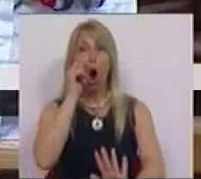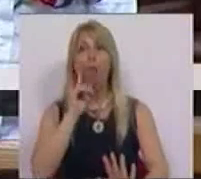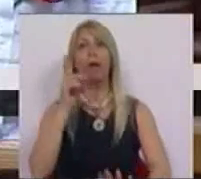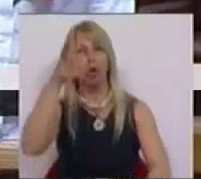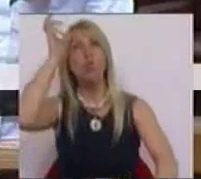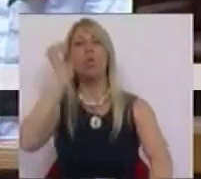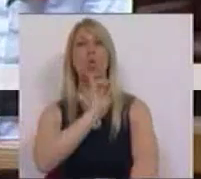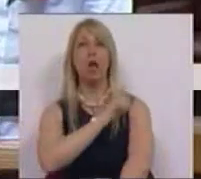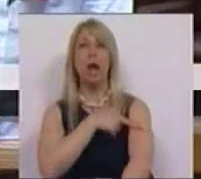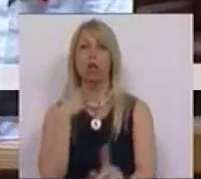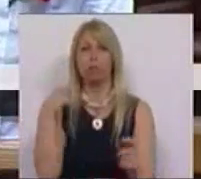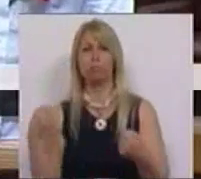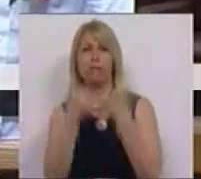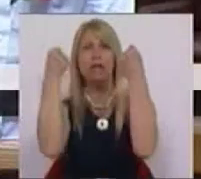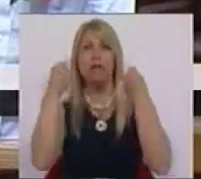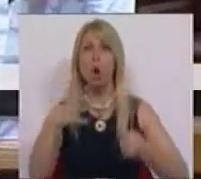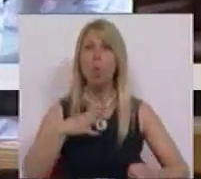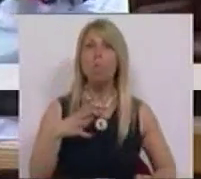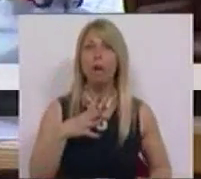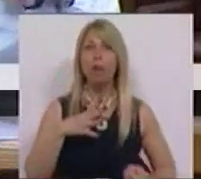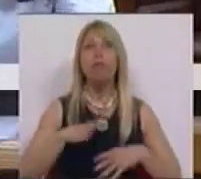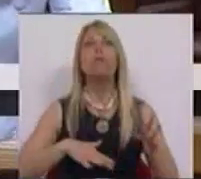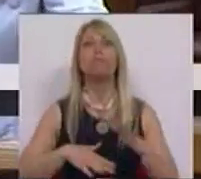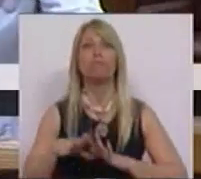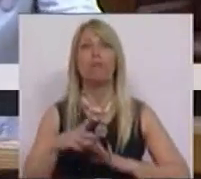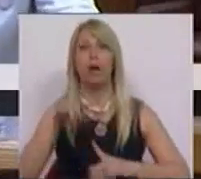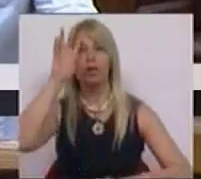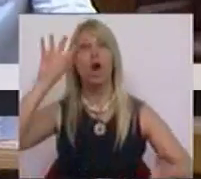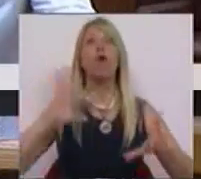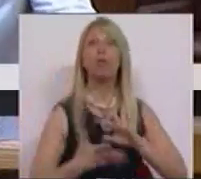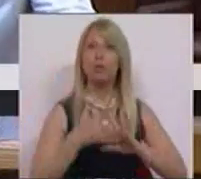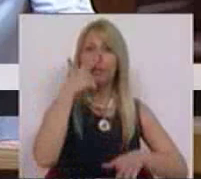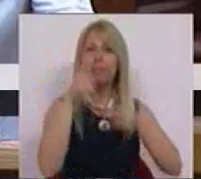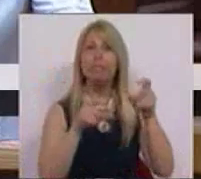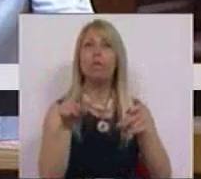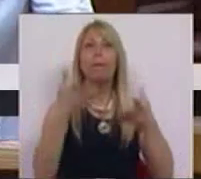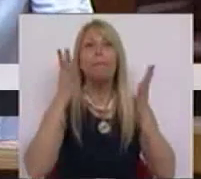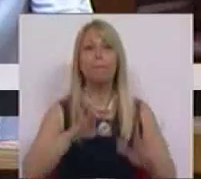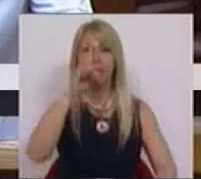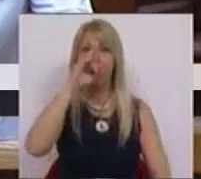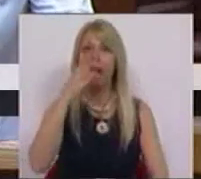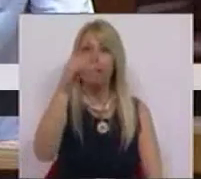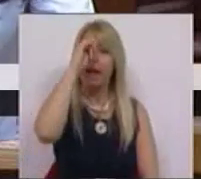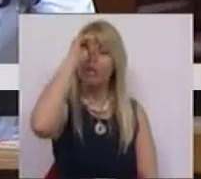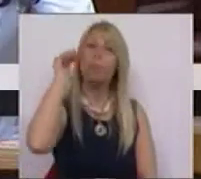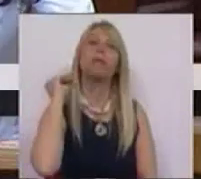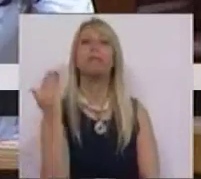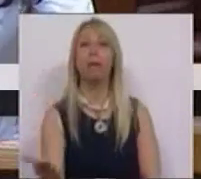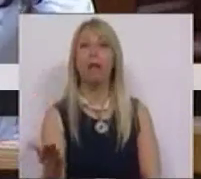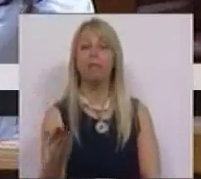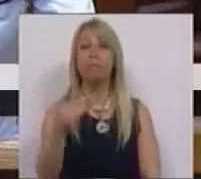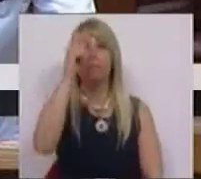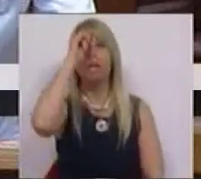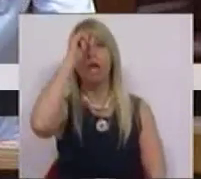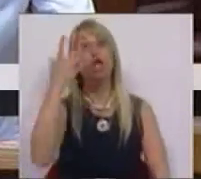desafiar o medo e desejar uma revolução. Essas pessoas devem, por isso, ser lembradas e respeitadas. Respeitadas porque